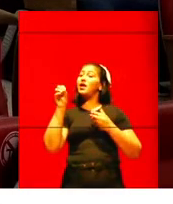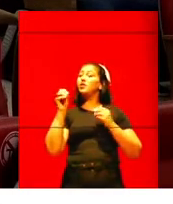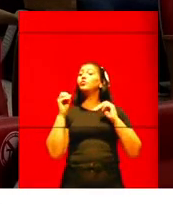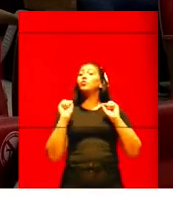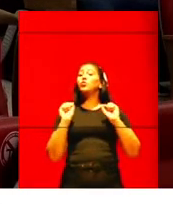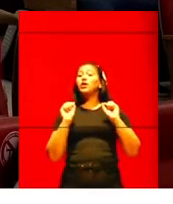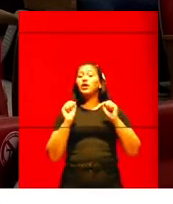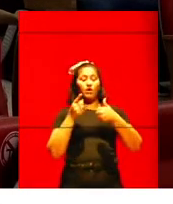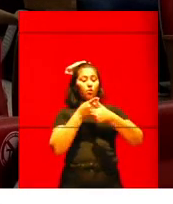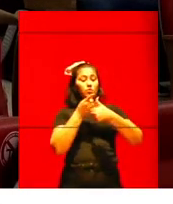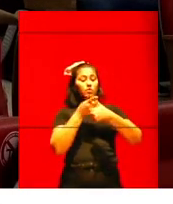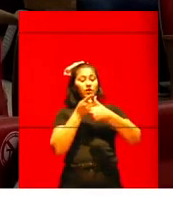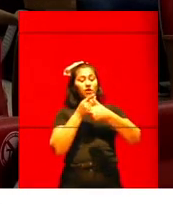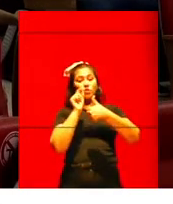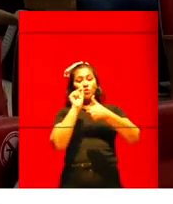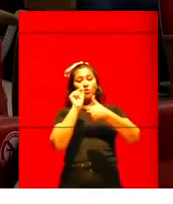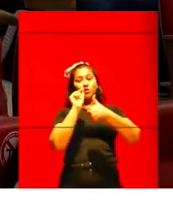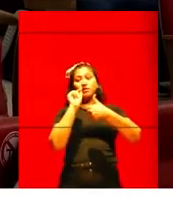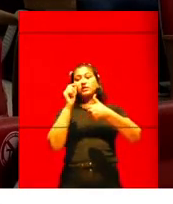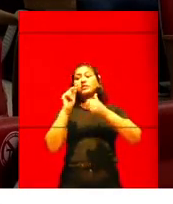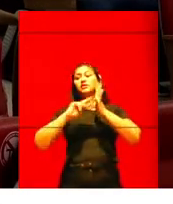primário?